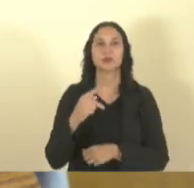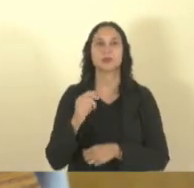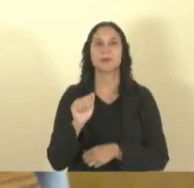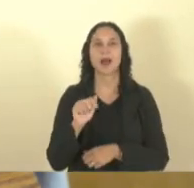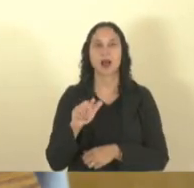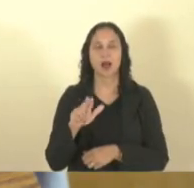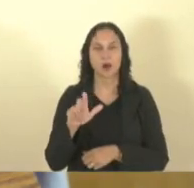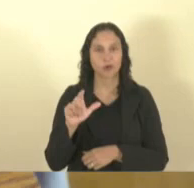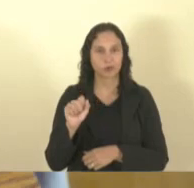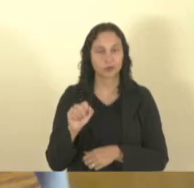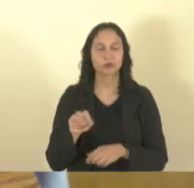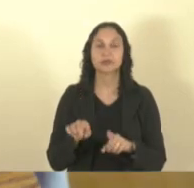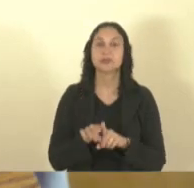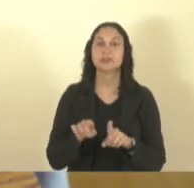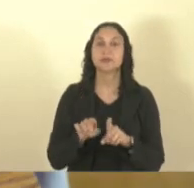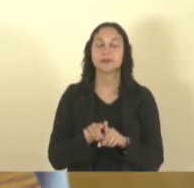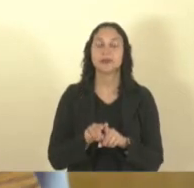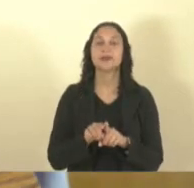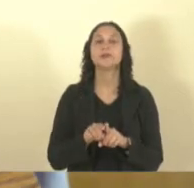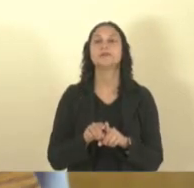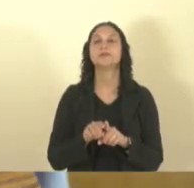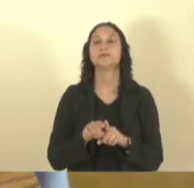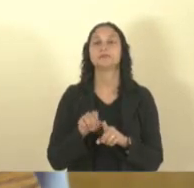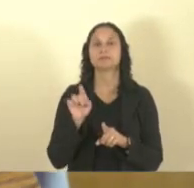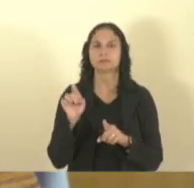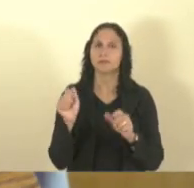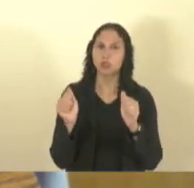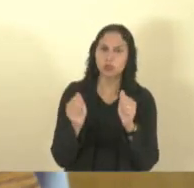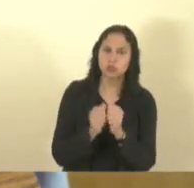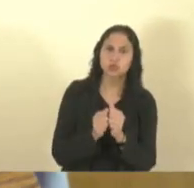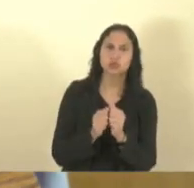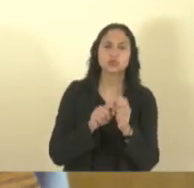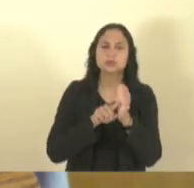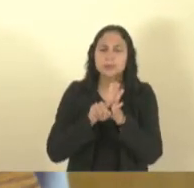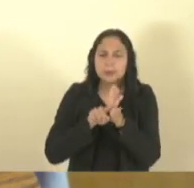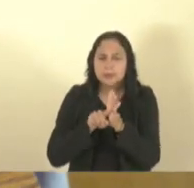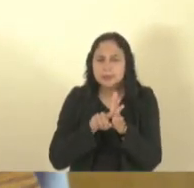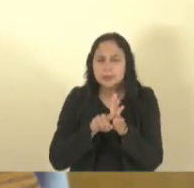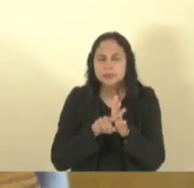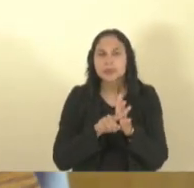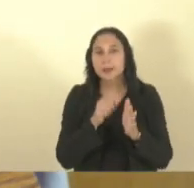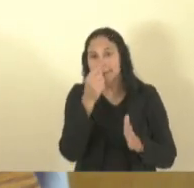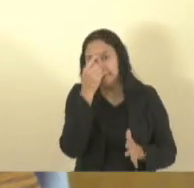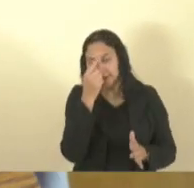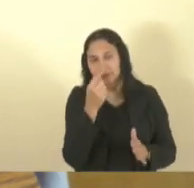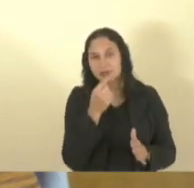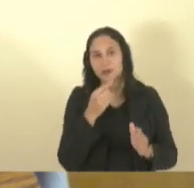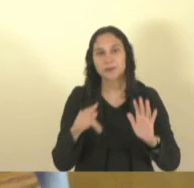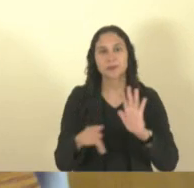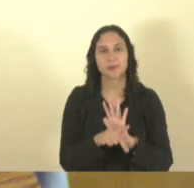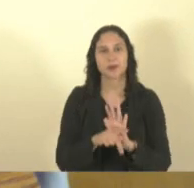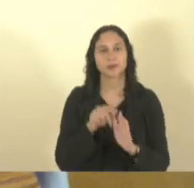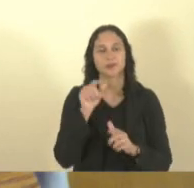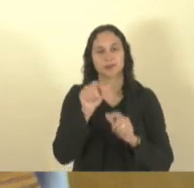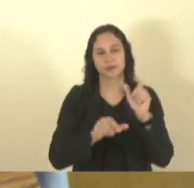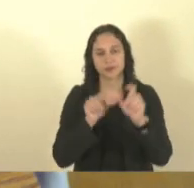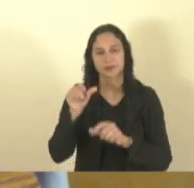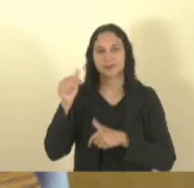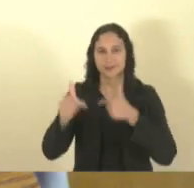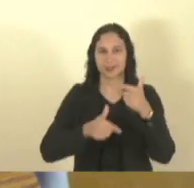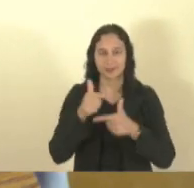eles fizeram uma análise do perfil dos EPPGGs. E a gente tem aqui, eu trouxe um dado relevante, que